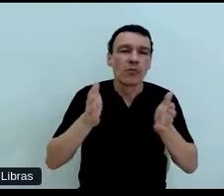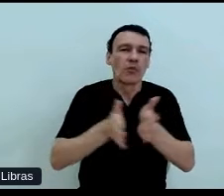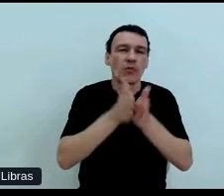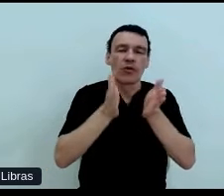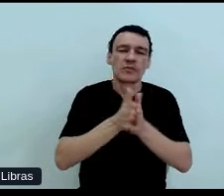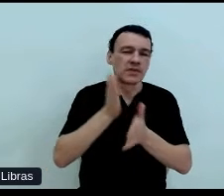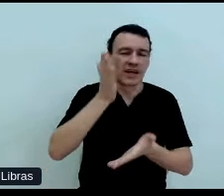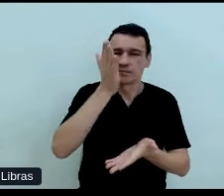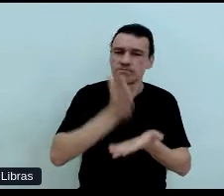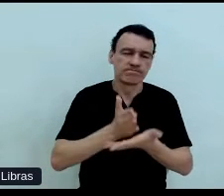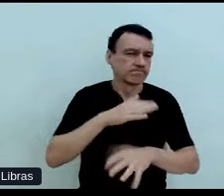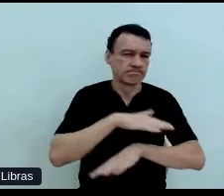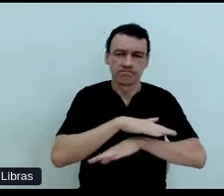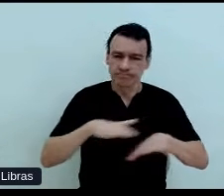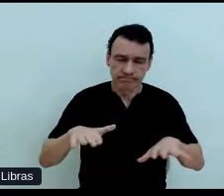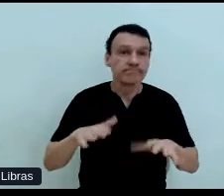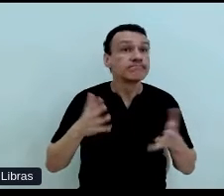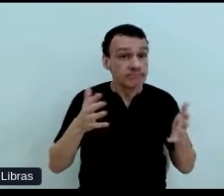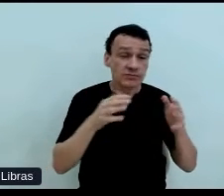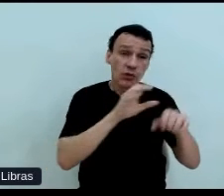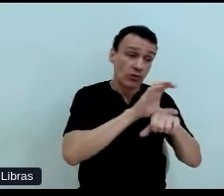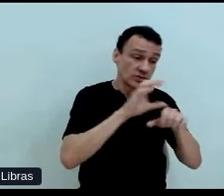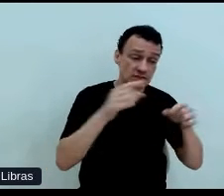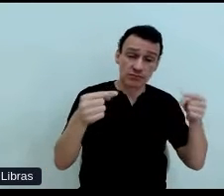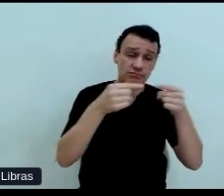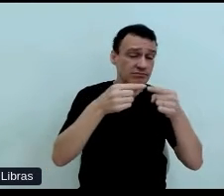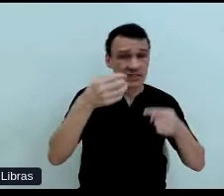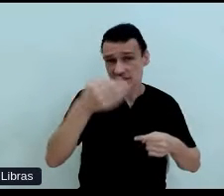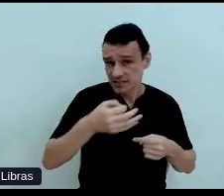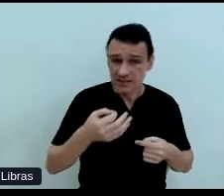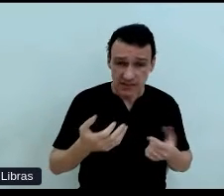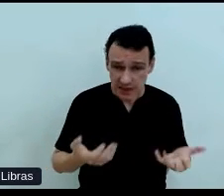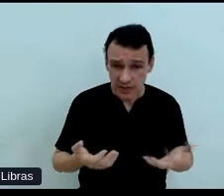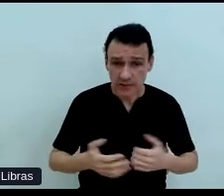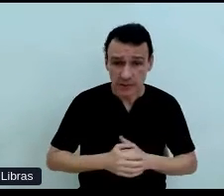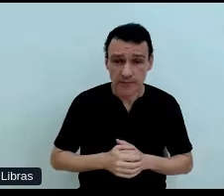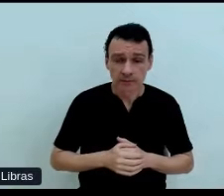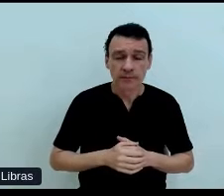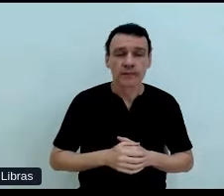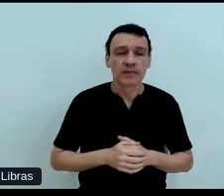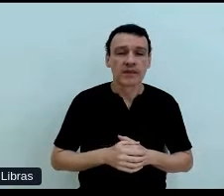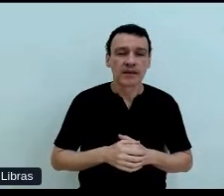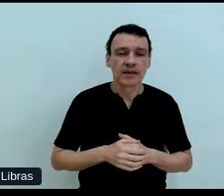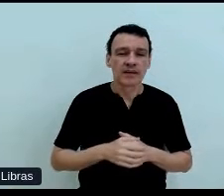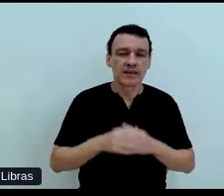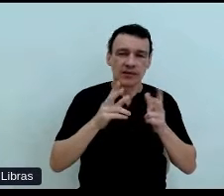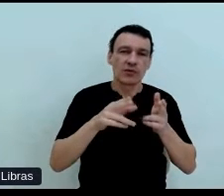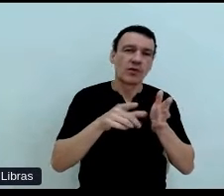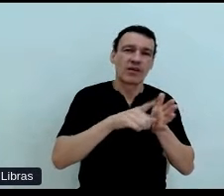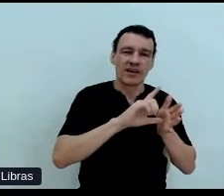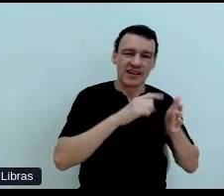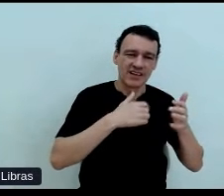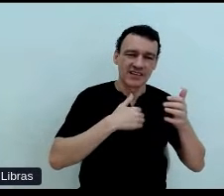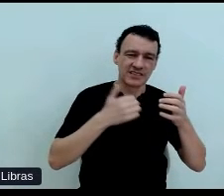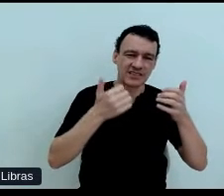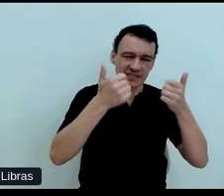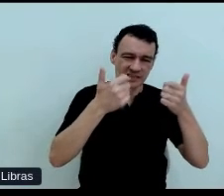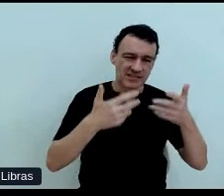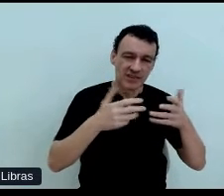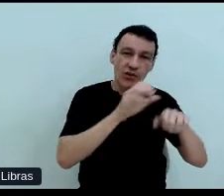está completamente de acordo com esses pontos que eu havia pego lá